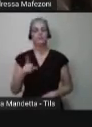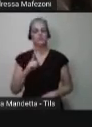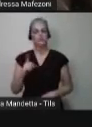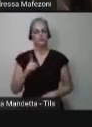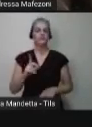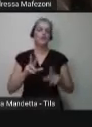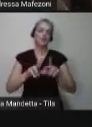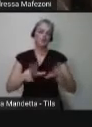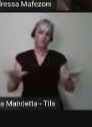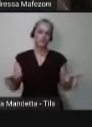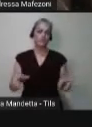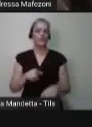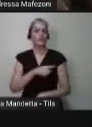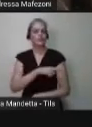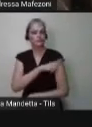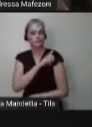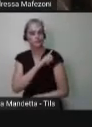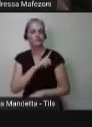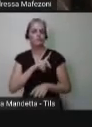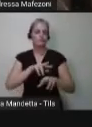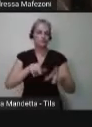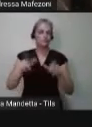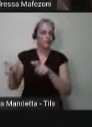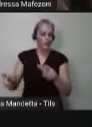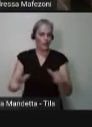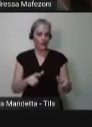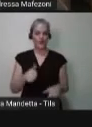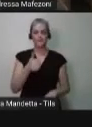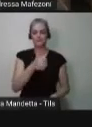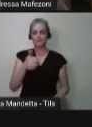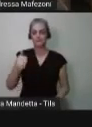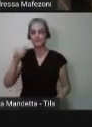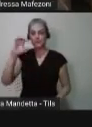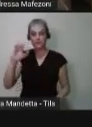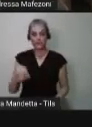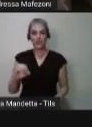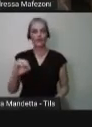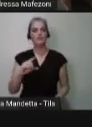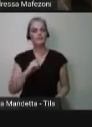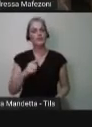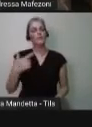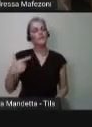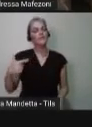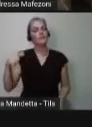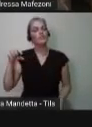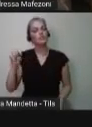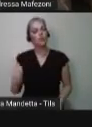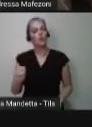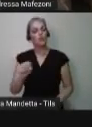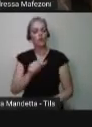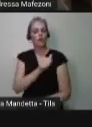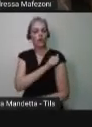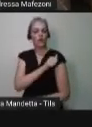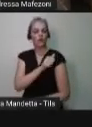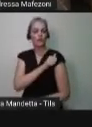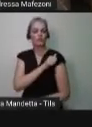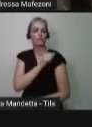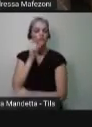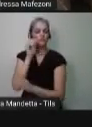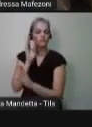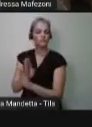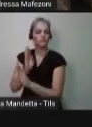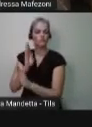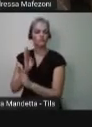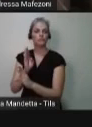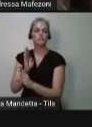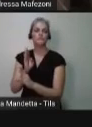ensino. Destes 110, nós temos 28 estudantes diagnosticados com